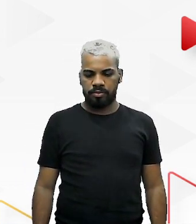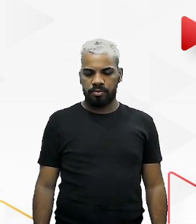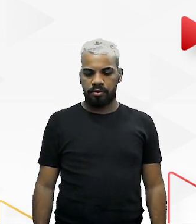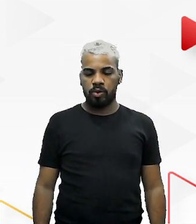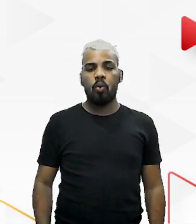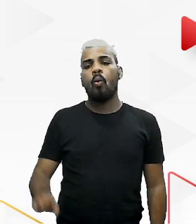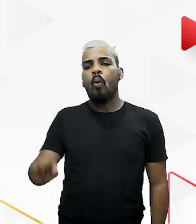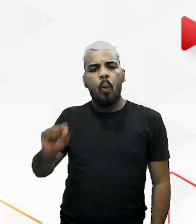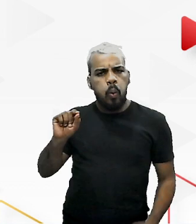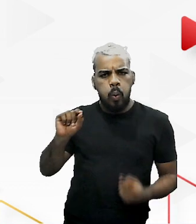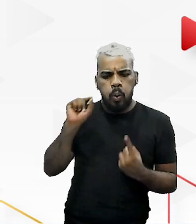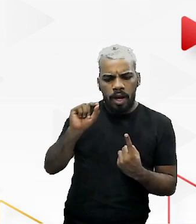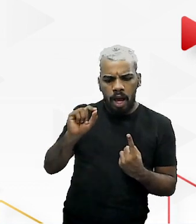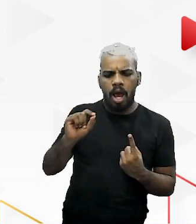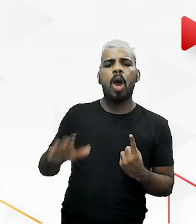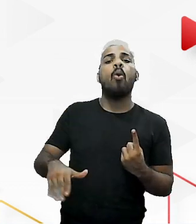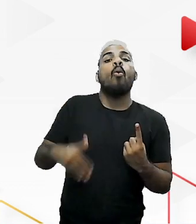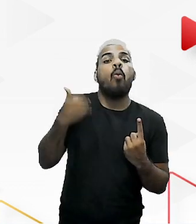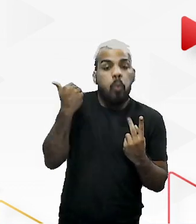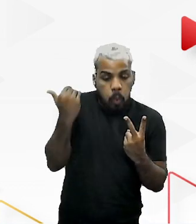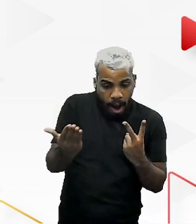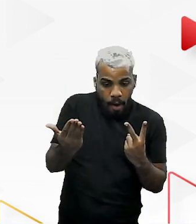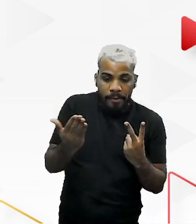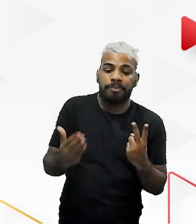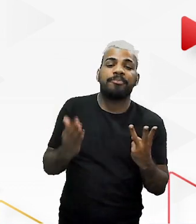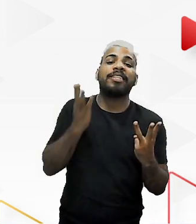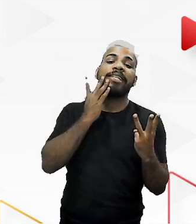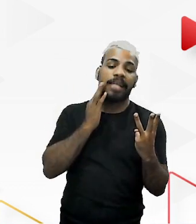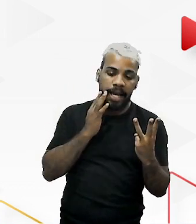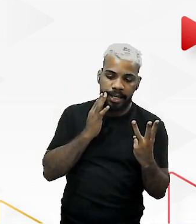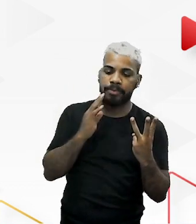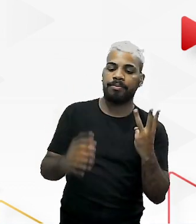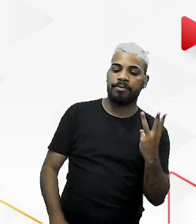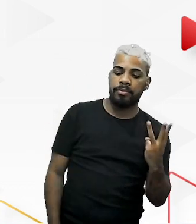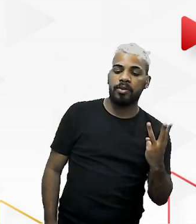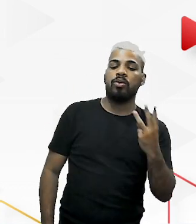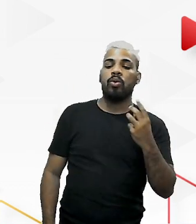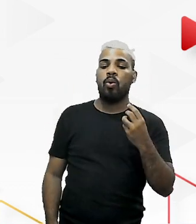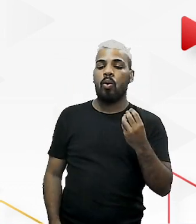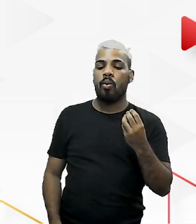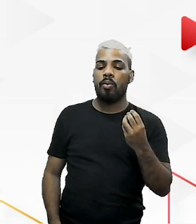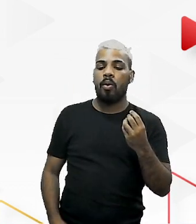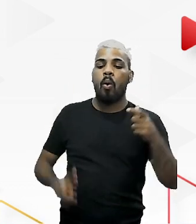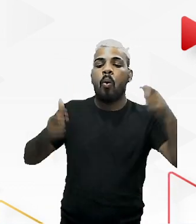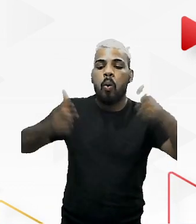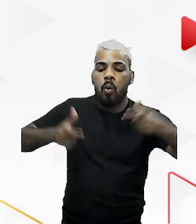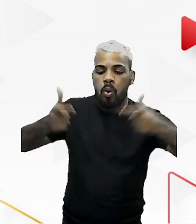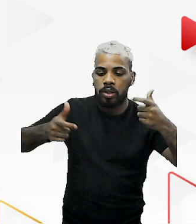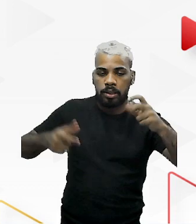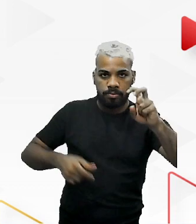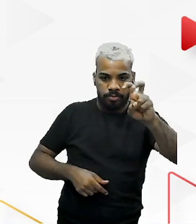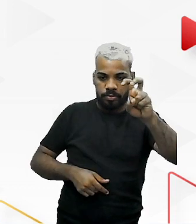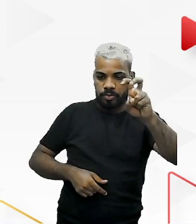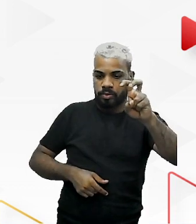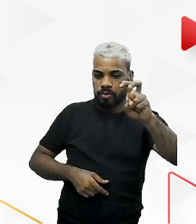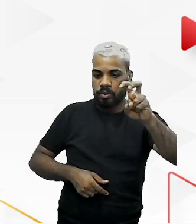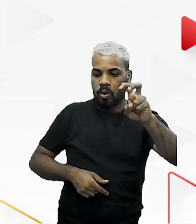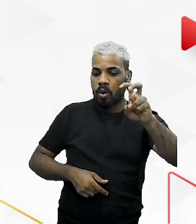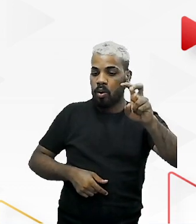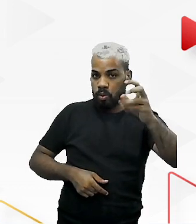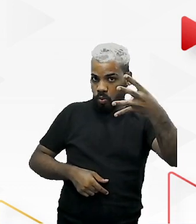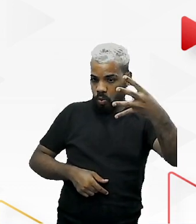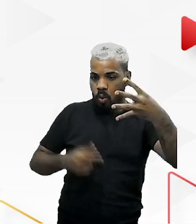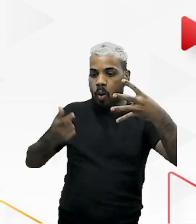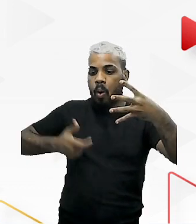que, qual, quem, quando, onde, como e por quê. Né? Lembrando que